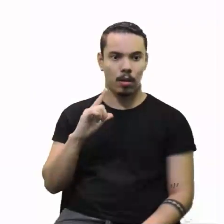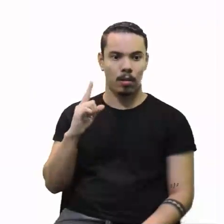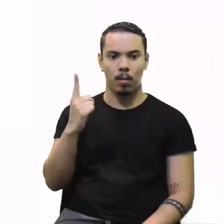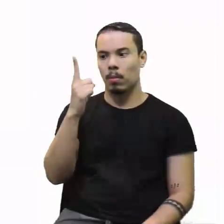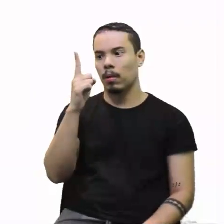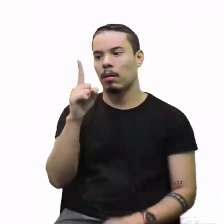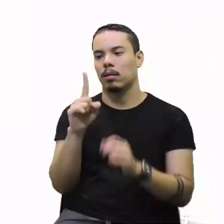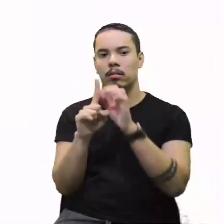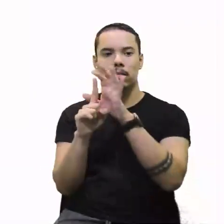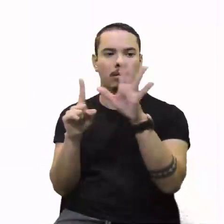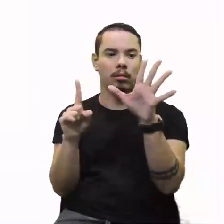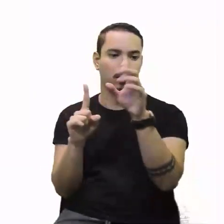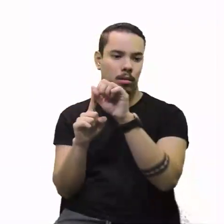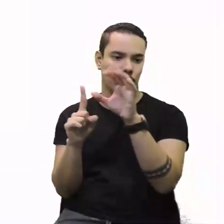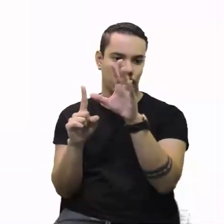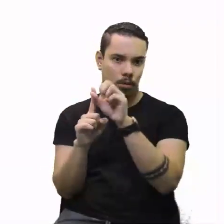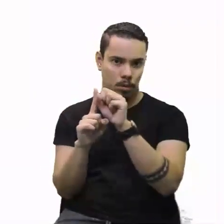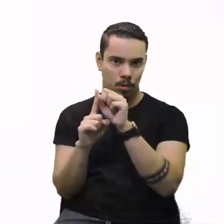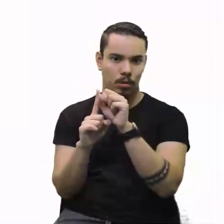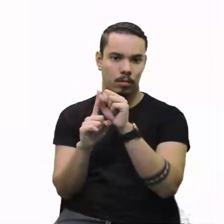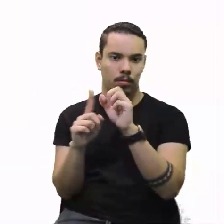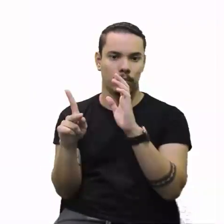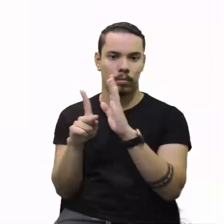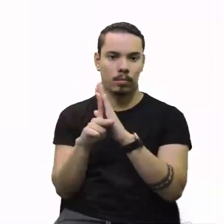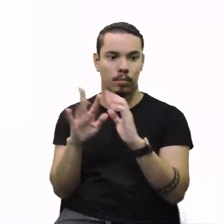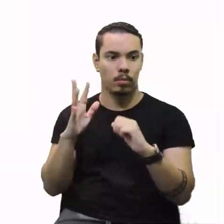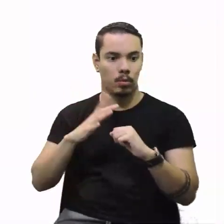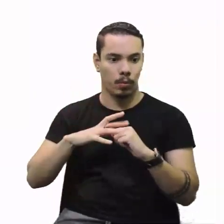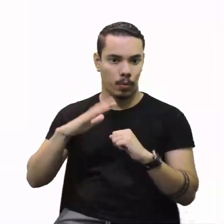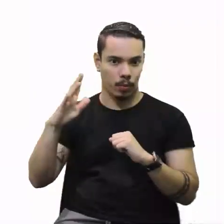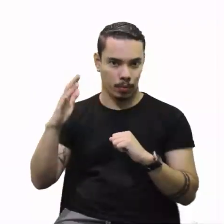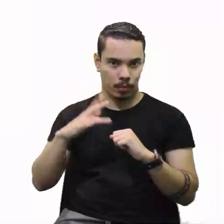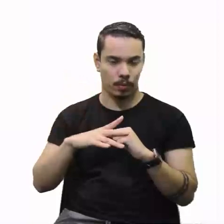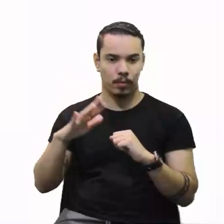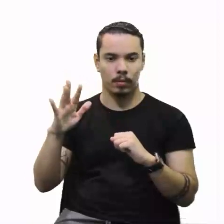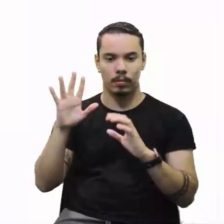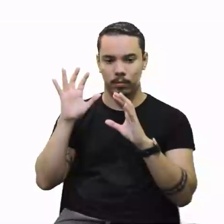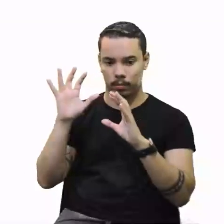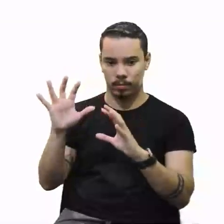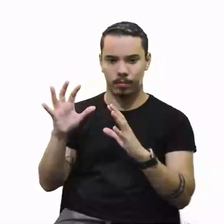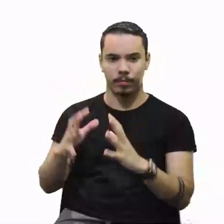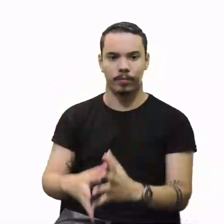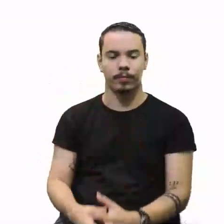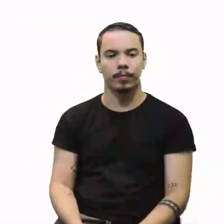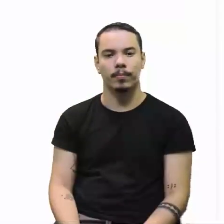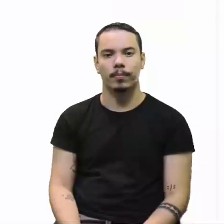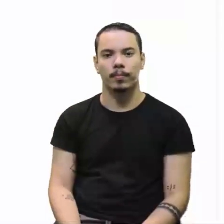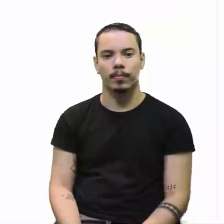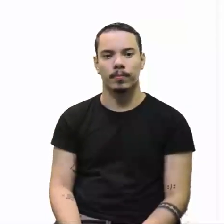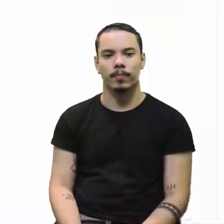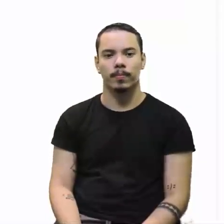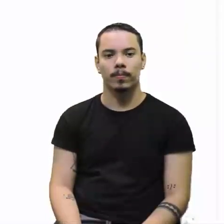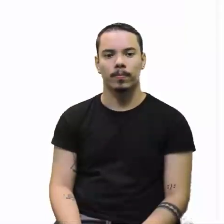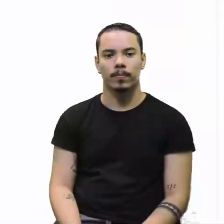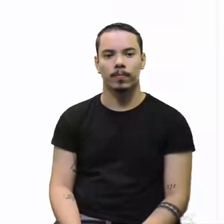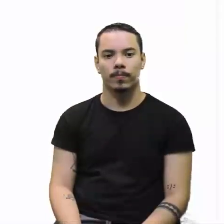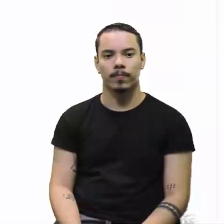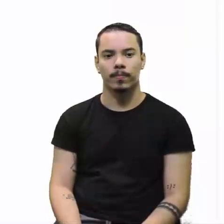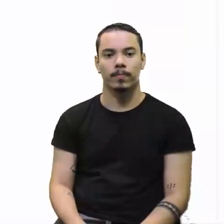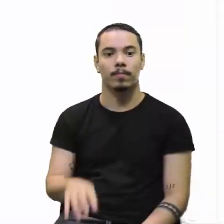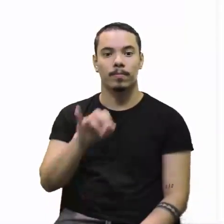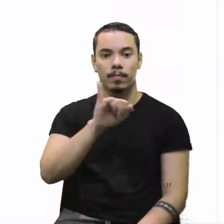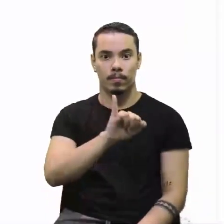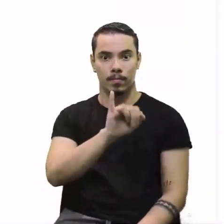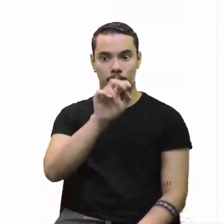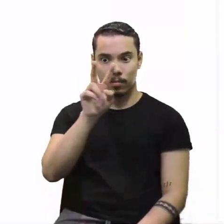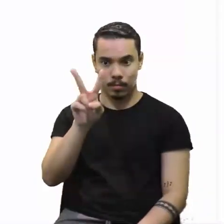antena, né? Receptora e transmissora de ondas e micro-ondas aí, na verdade. O infravermelho